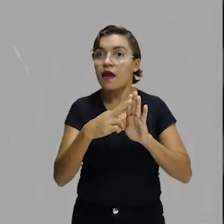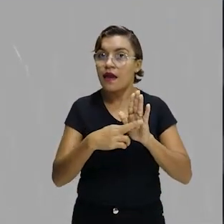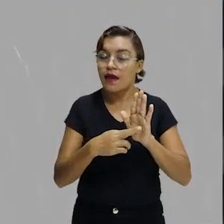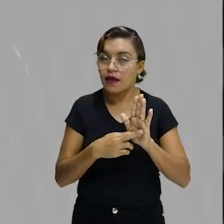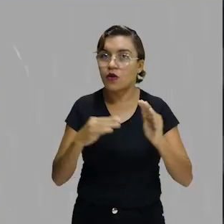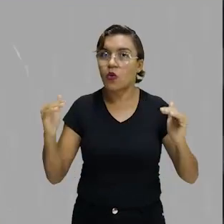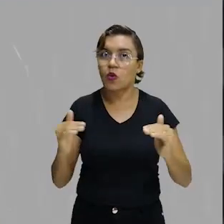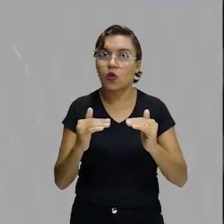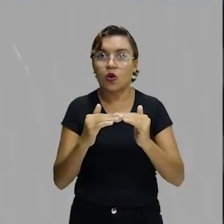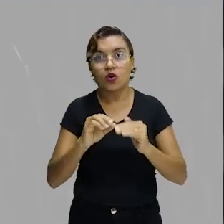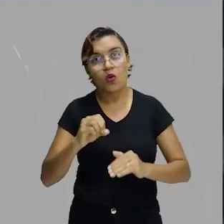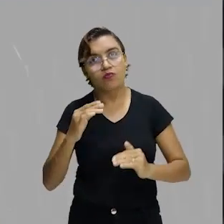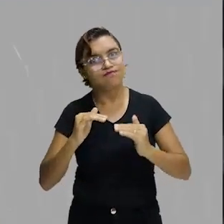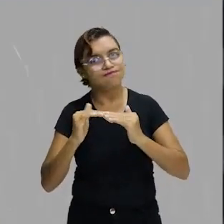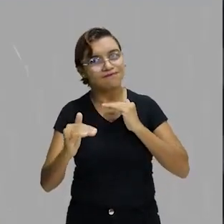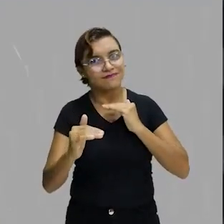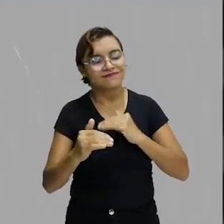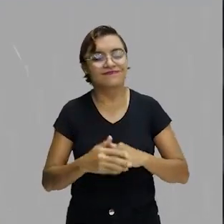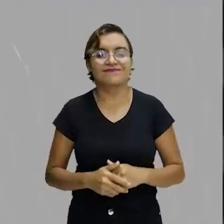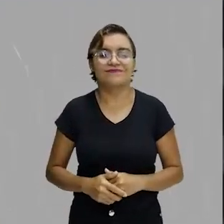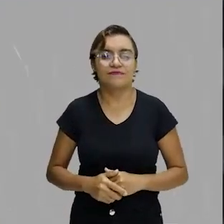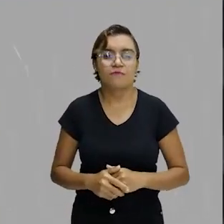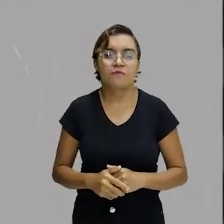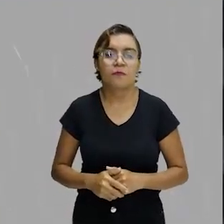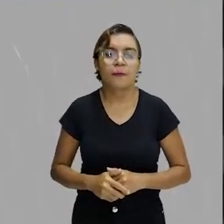não estão. Vamos lá? Vamos continuar.